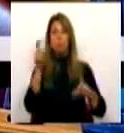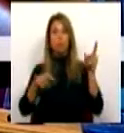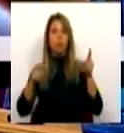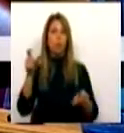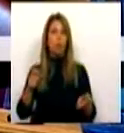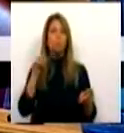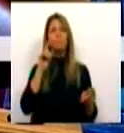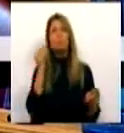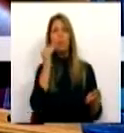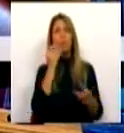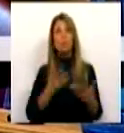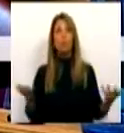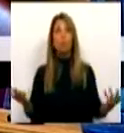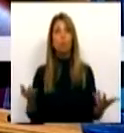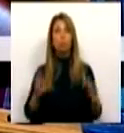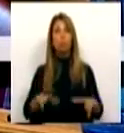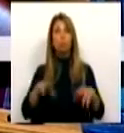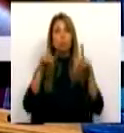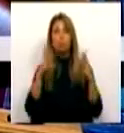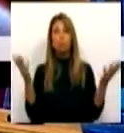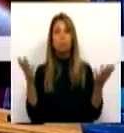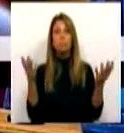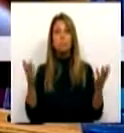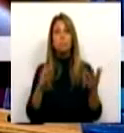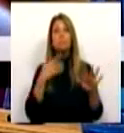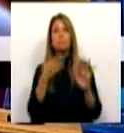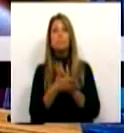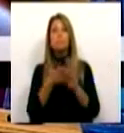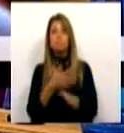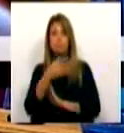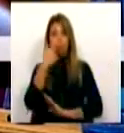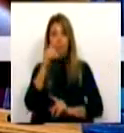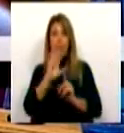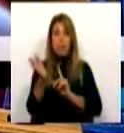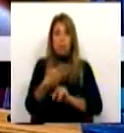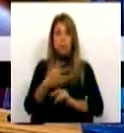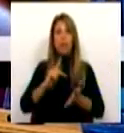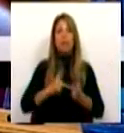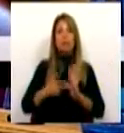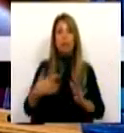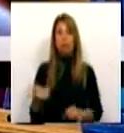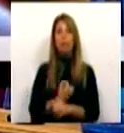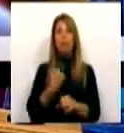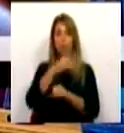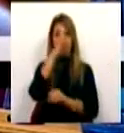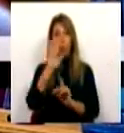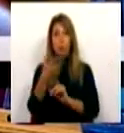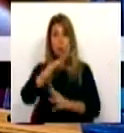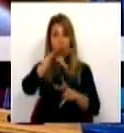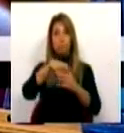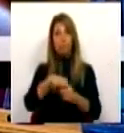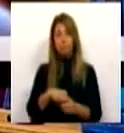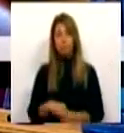de que forma é que vai evoluir a colocação de diplomatas, de técnicos e de funcionários consulares